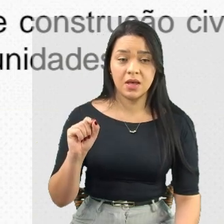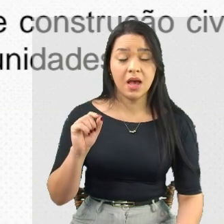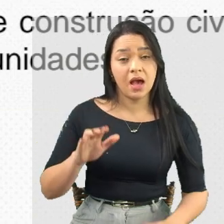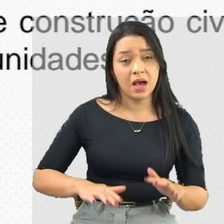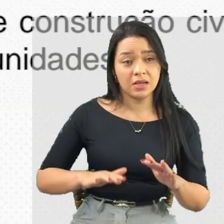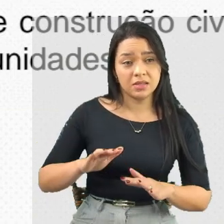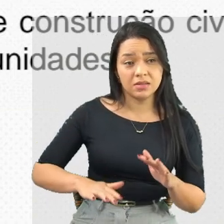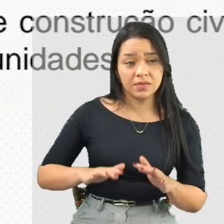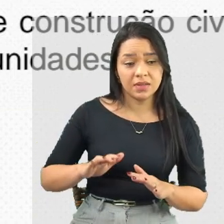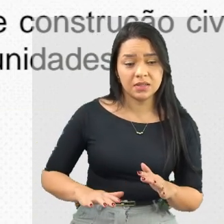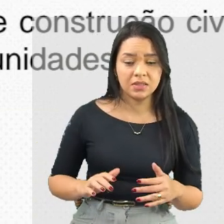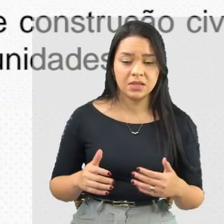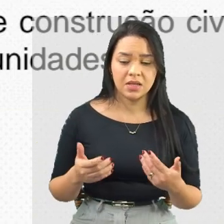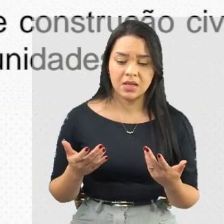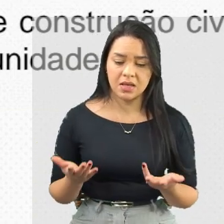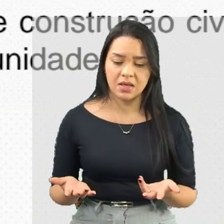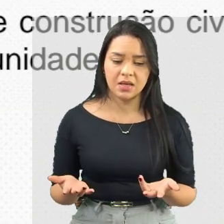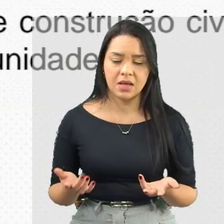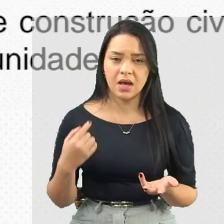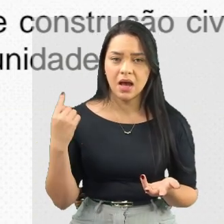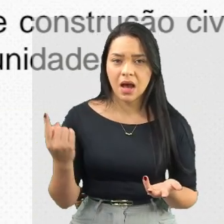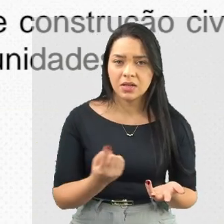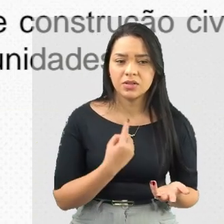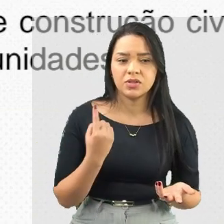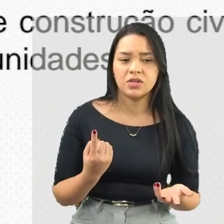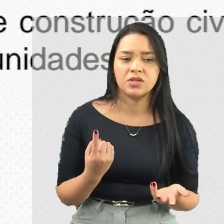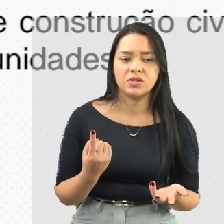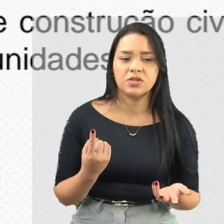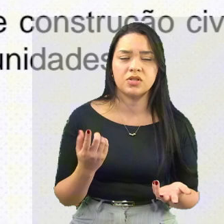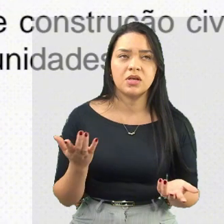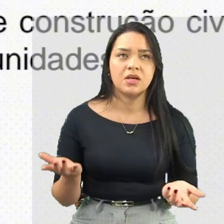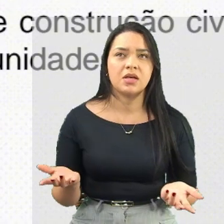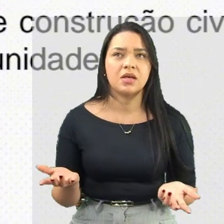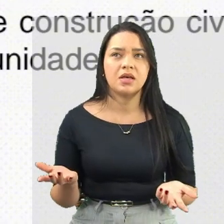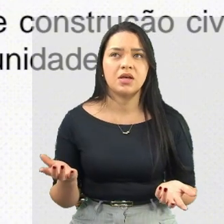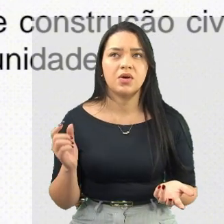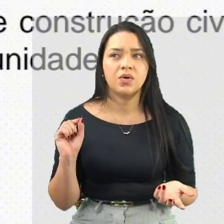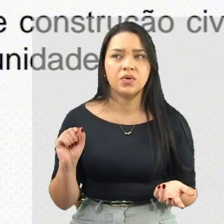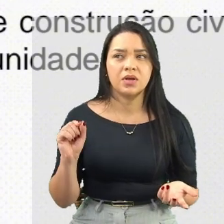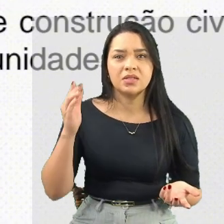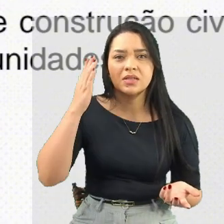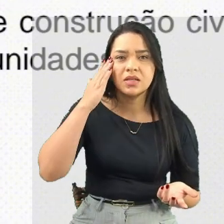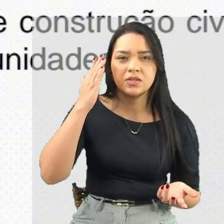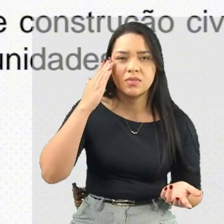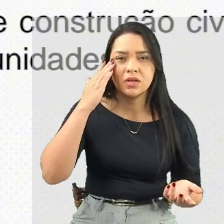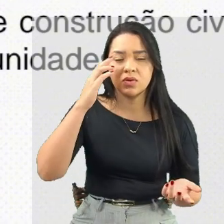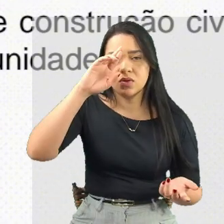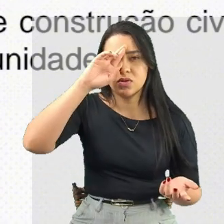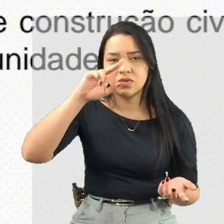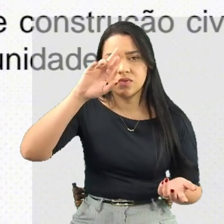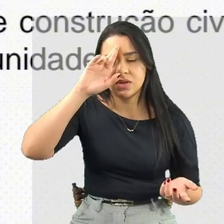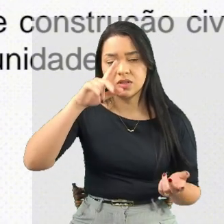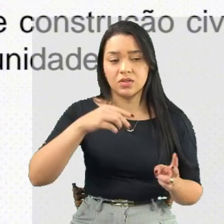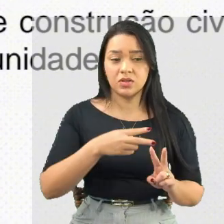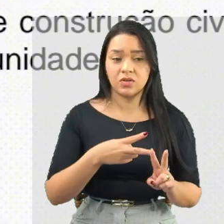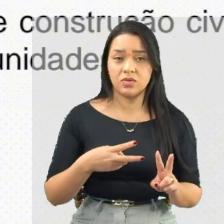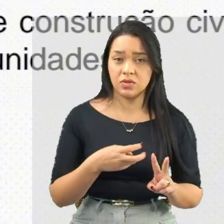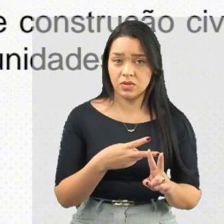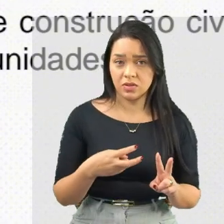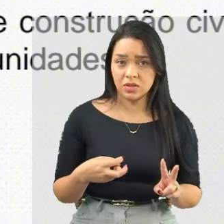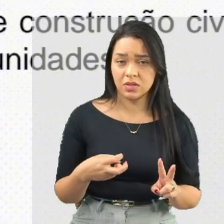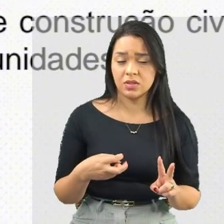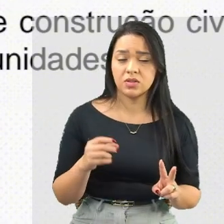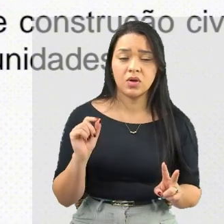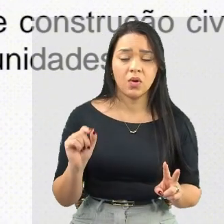vezes, a gente acabou criando o entendimento equivocado de que os indígenas Uaral,